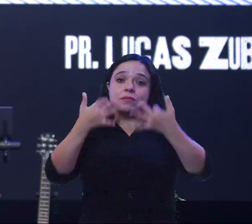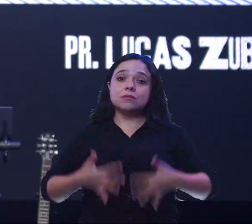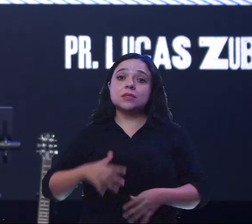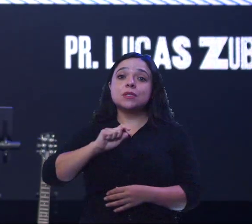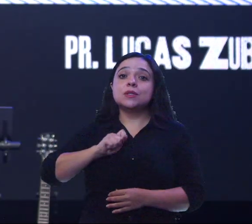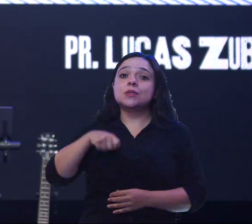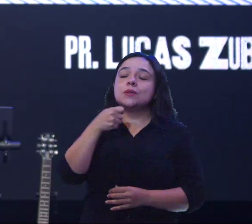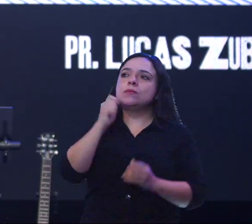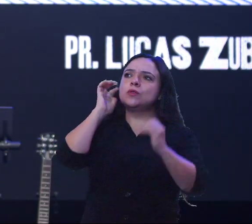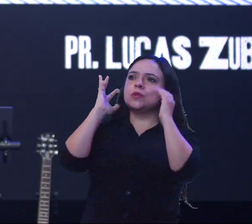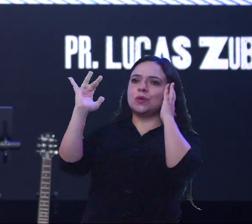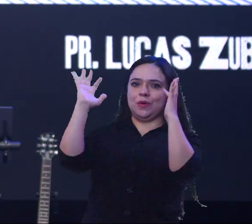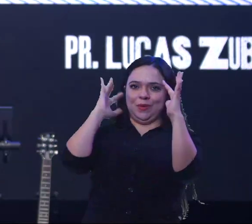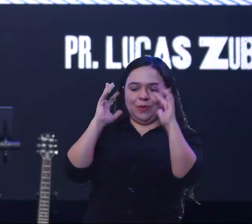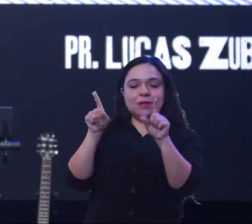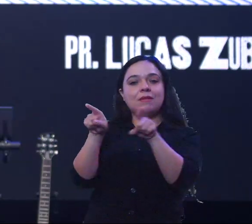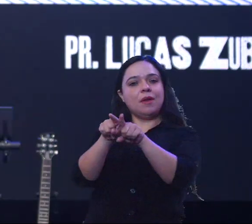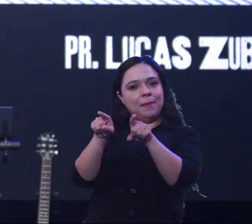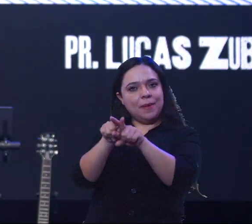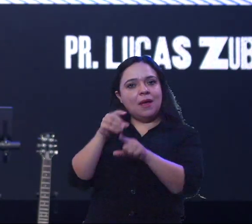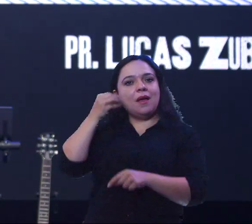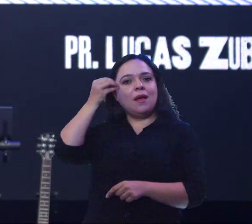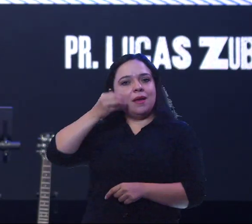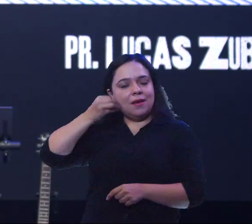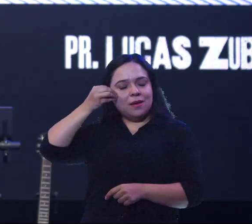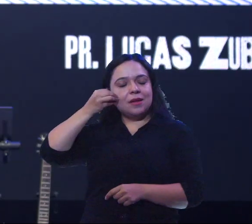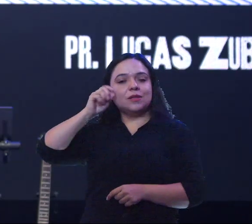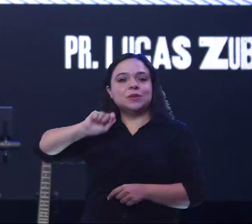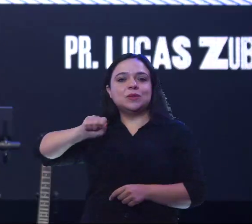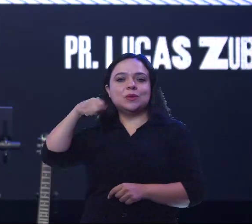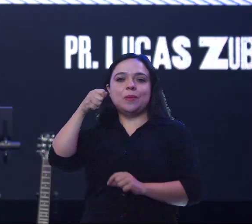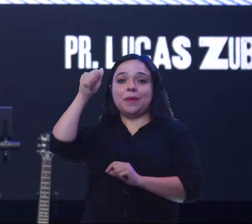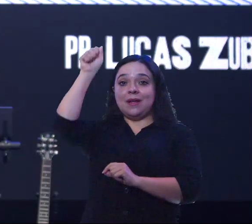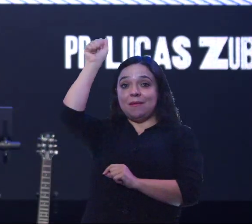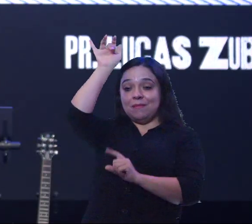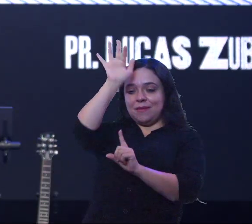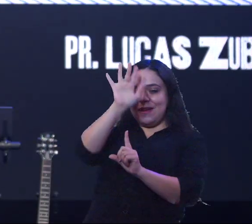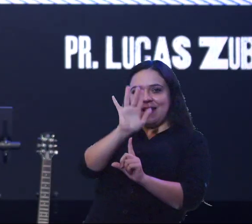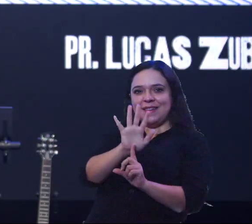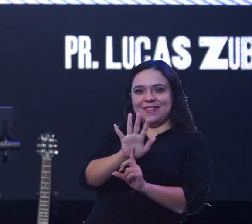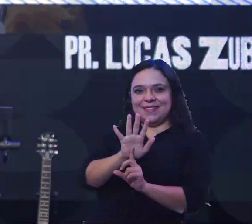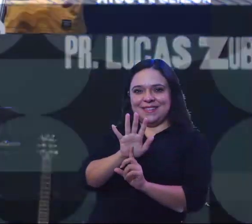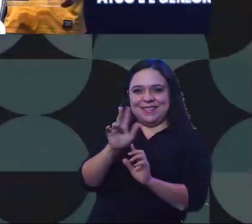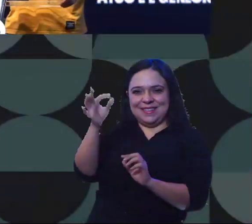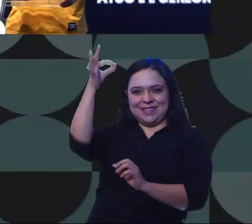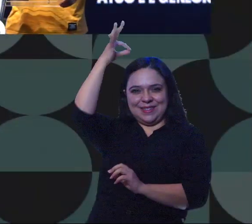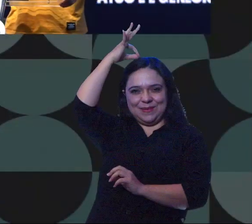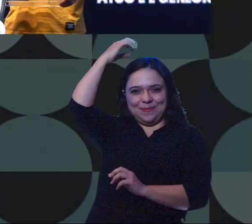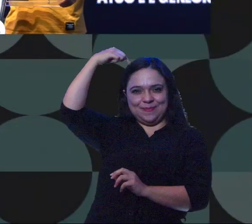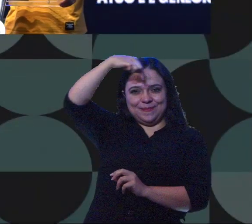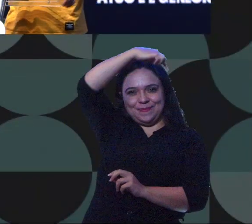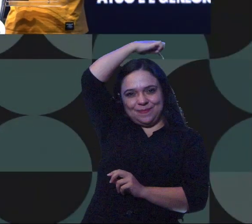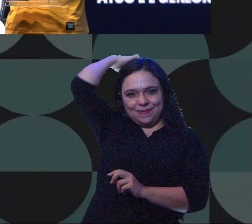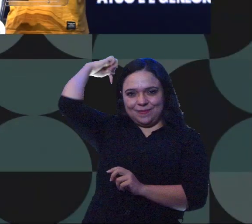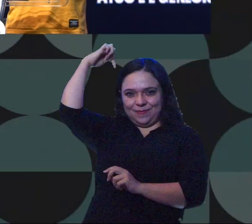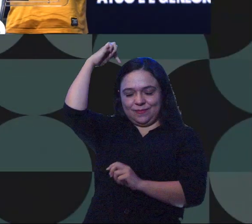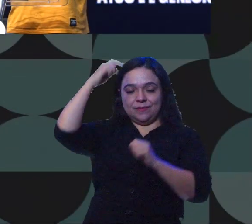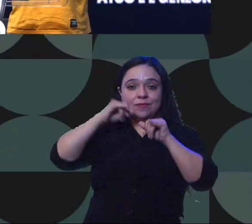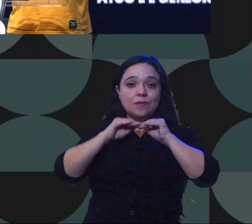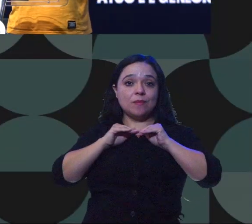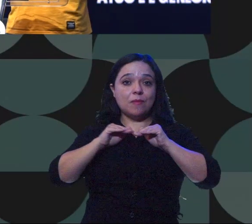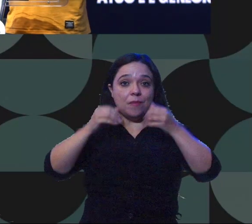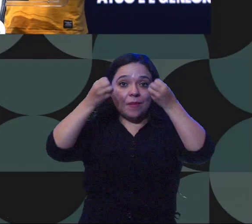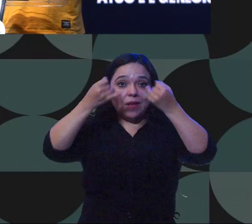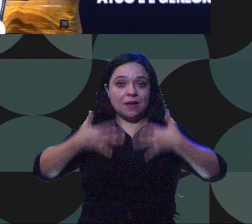Deus, ali também nessa vivência ainda do Pentecostes. E vai dizer assim: e acontecerá nos últimos dias,